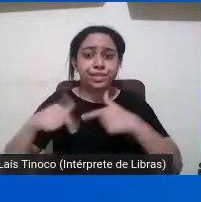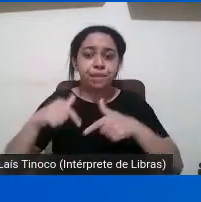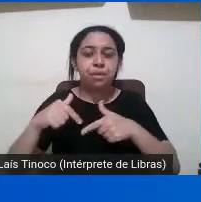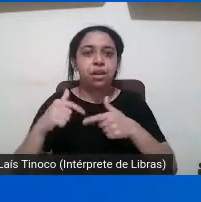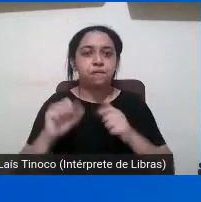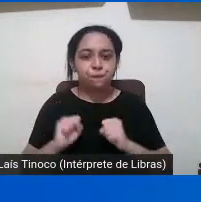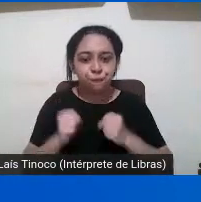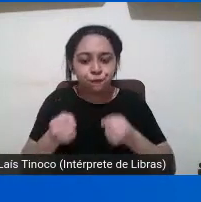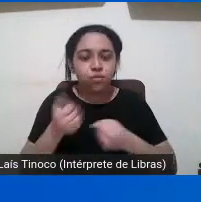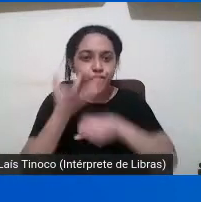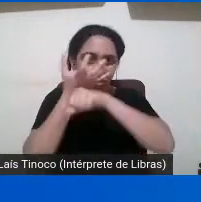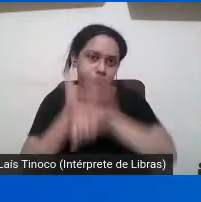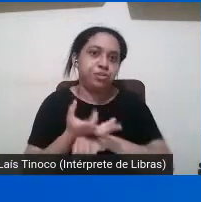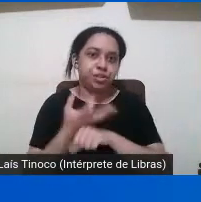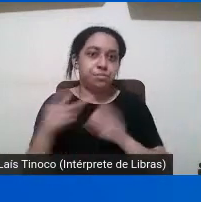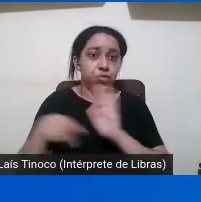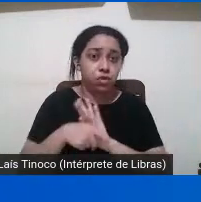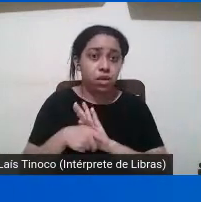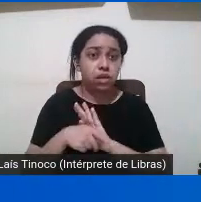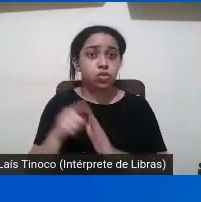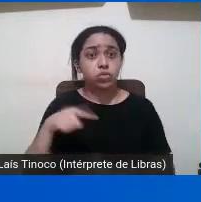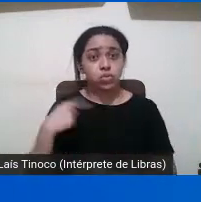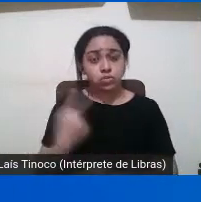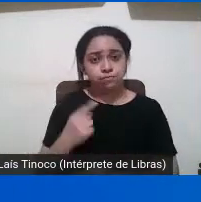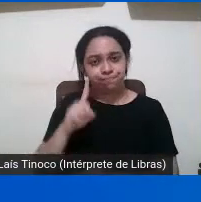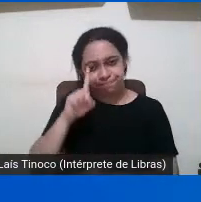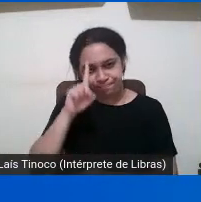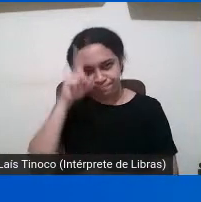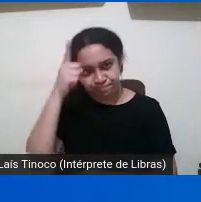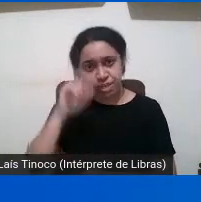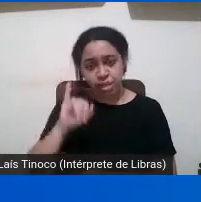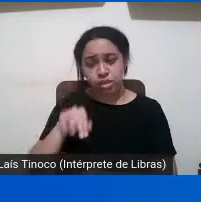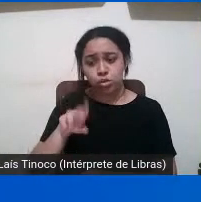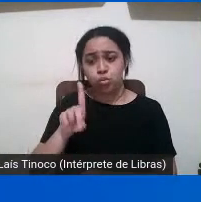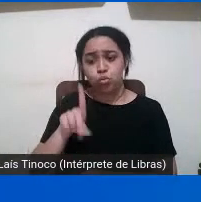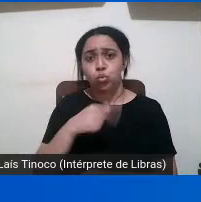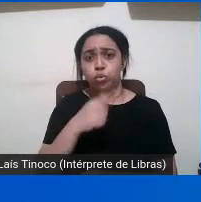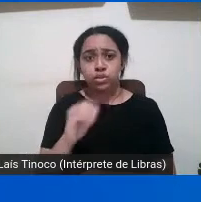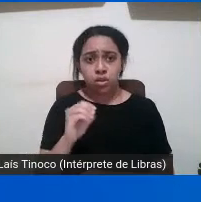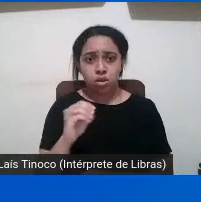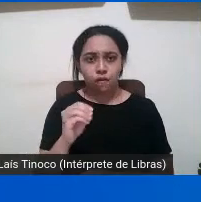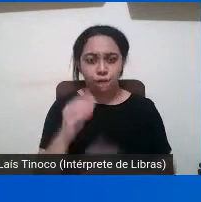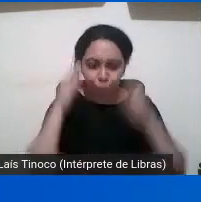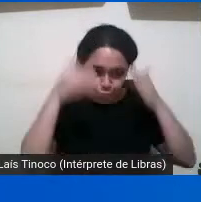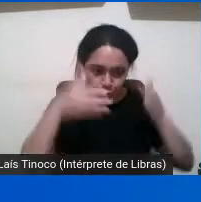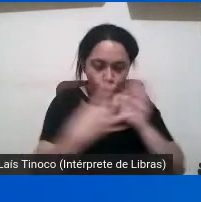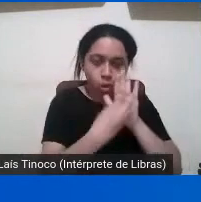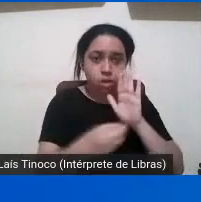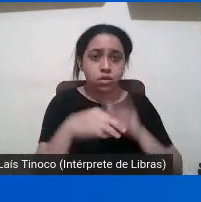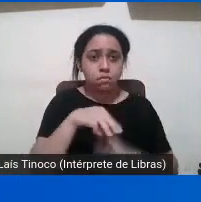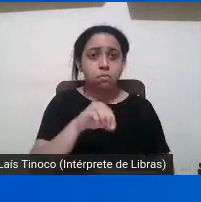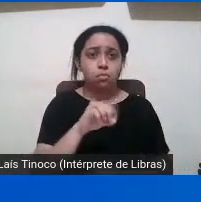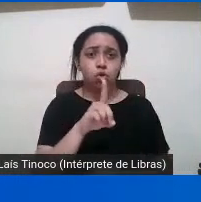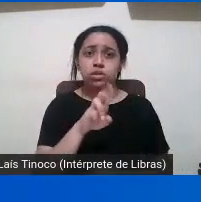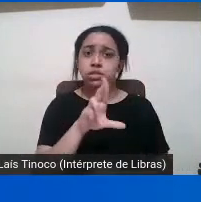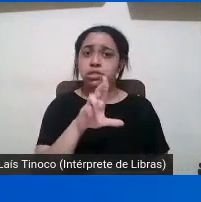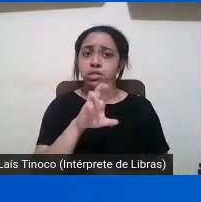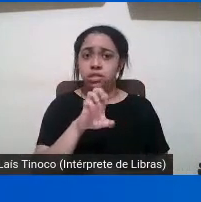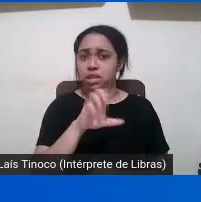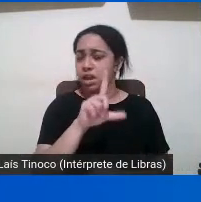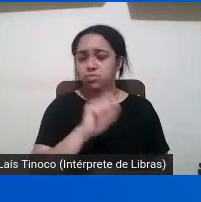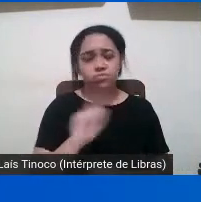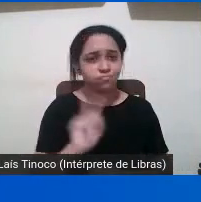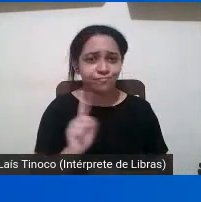quando você cria uma indução modelar o foco Deixa de ser modelo porque ele tá bem claro também estabelecido para ele